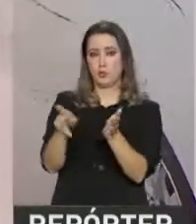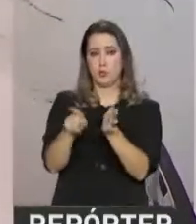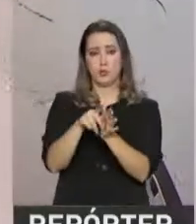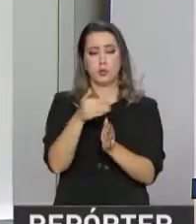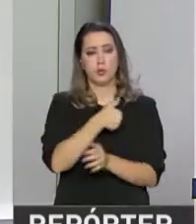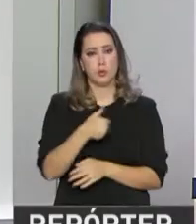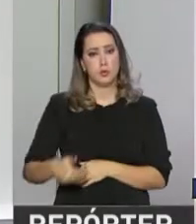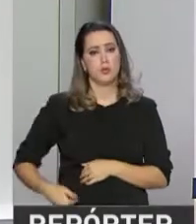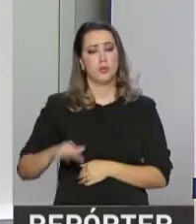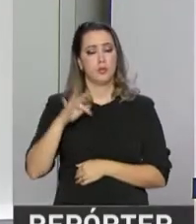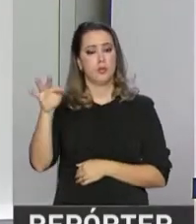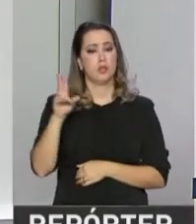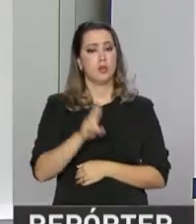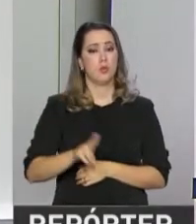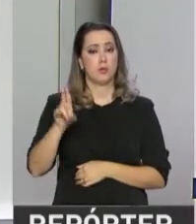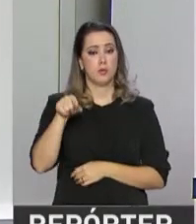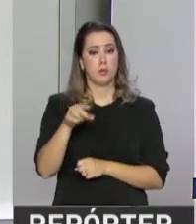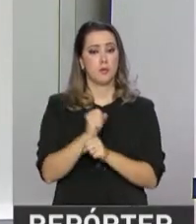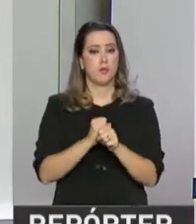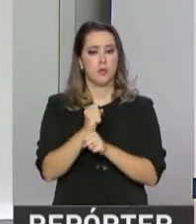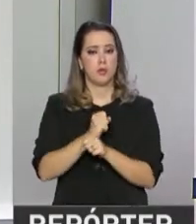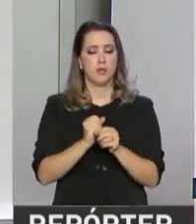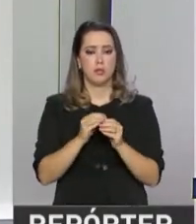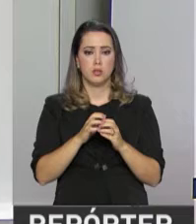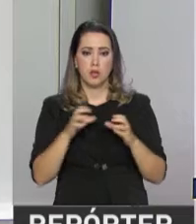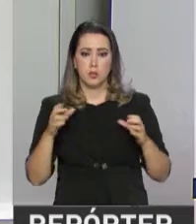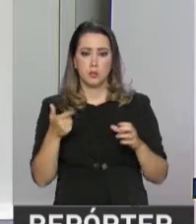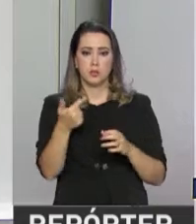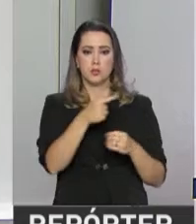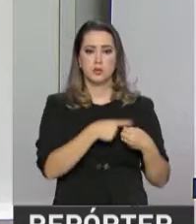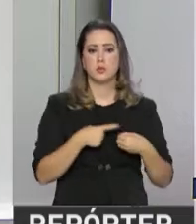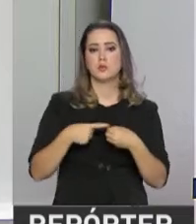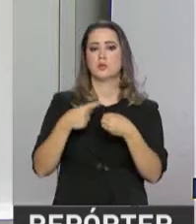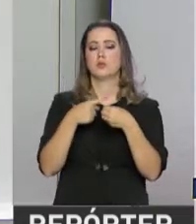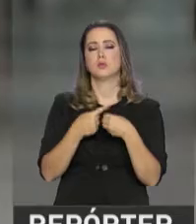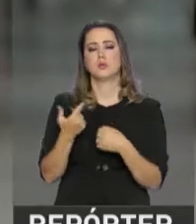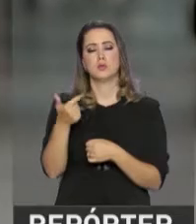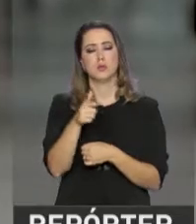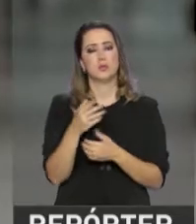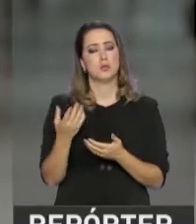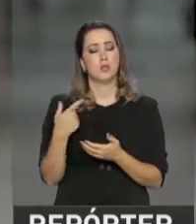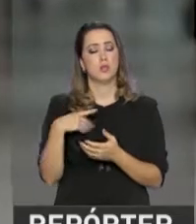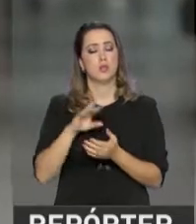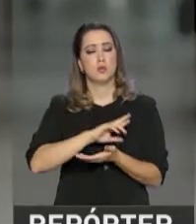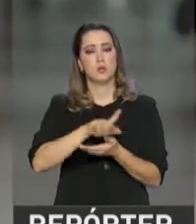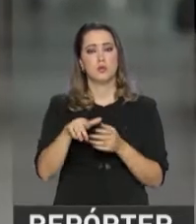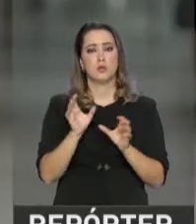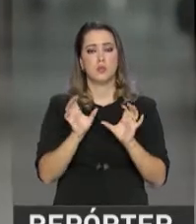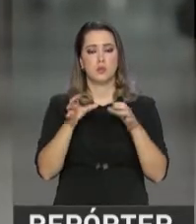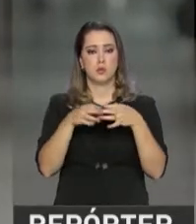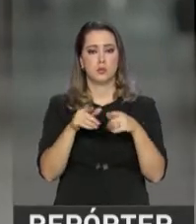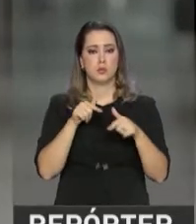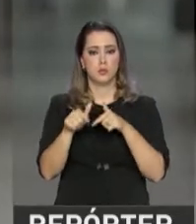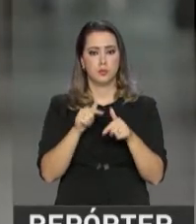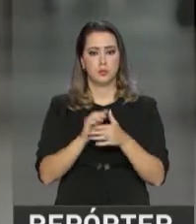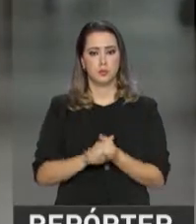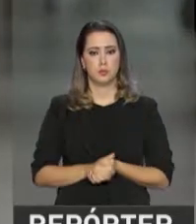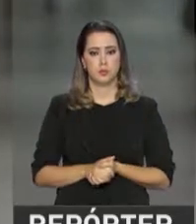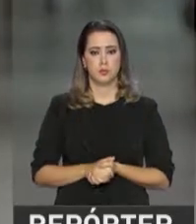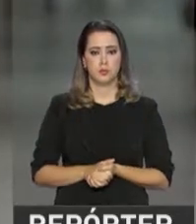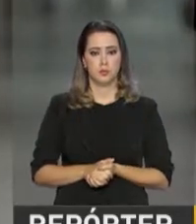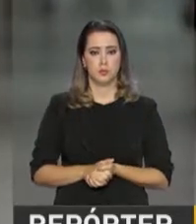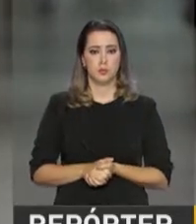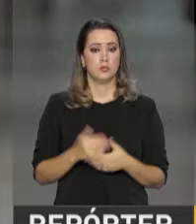neste ano o projeto deve ser expandido para outras cidades com muitos servidores como rio de janeiro e são paulo para o